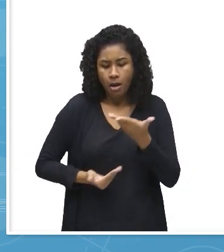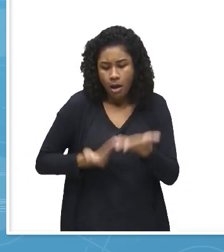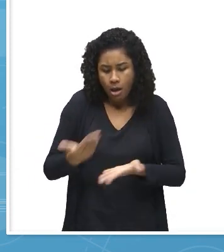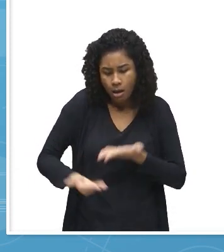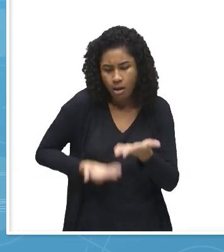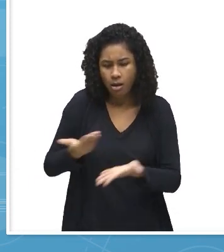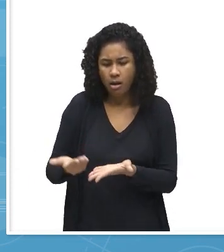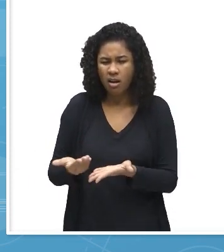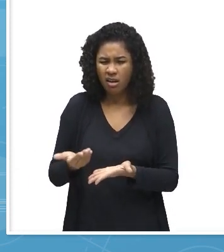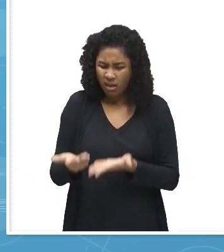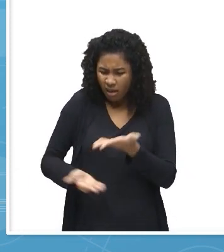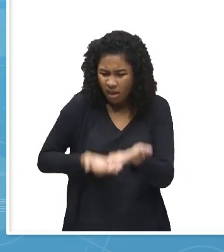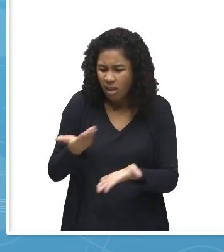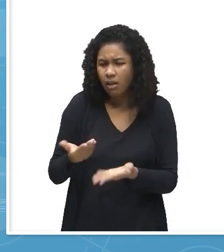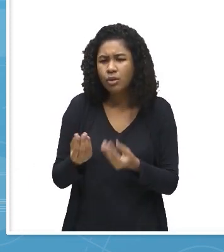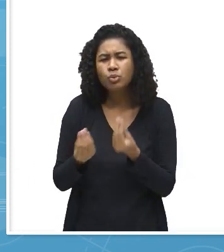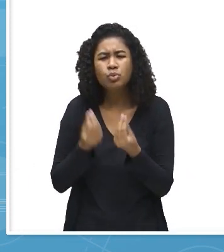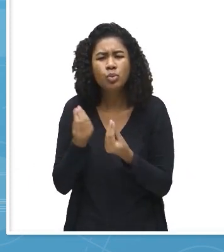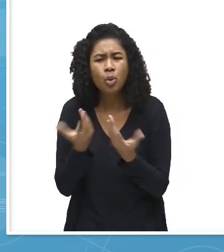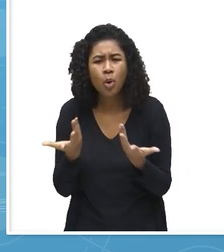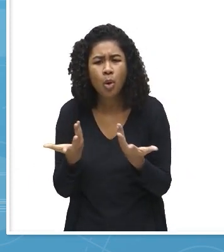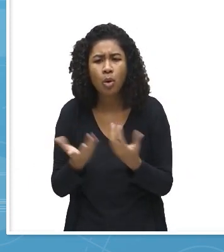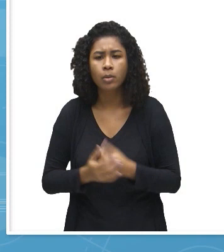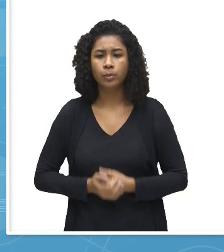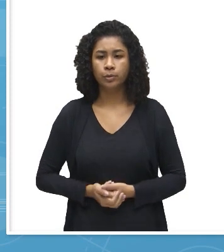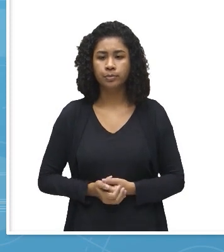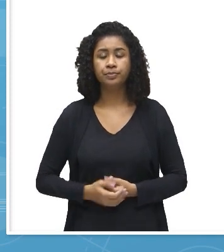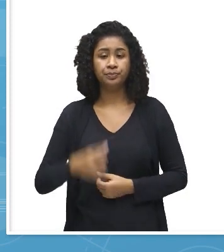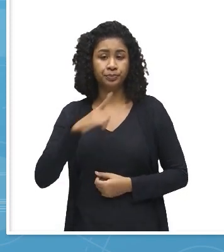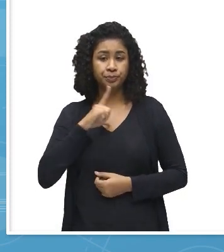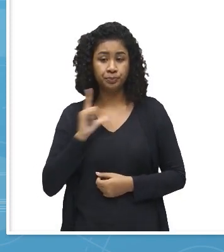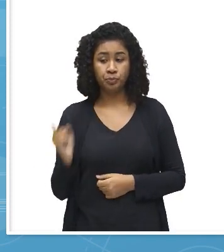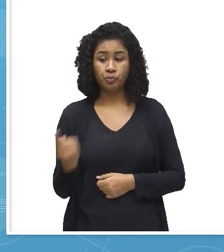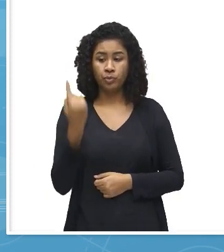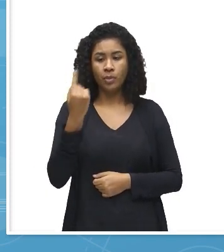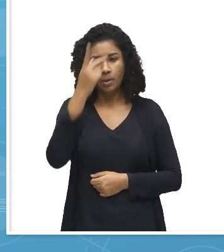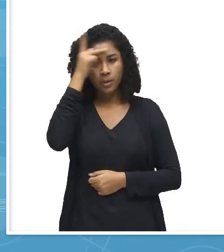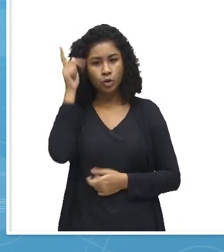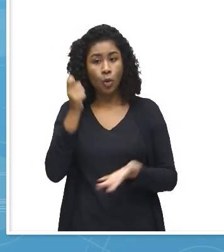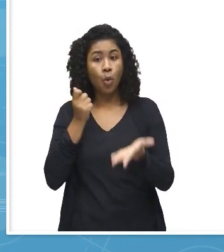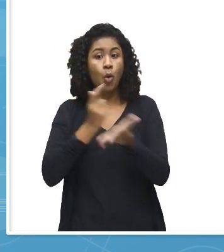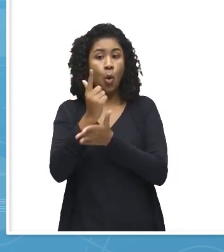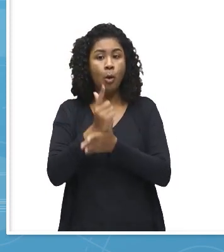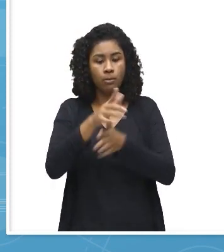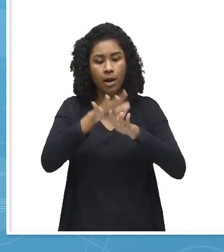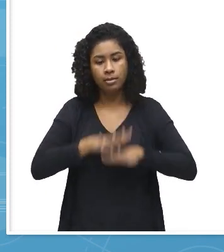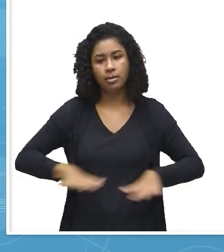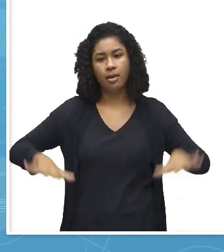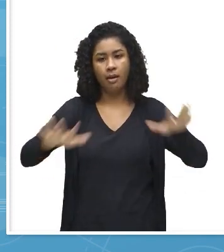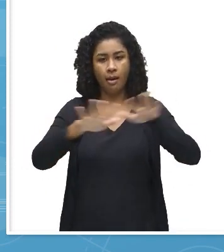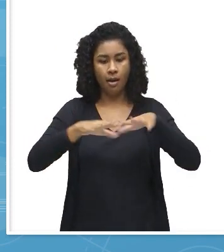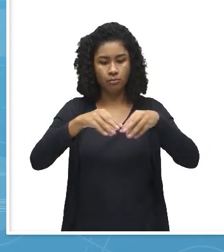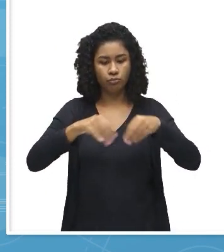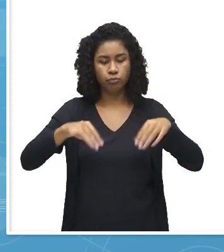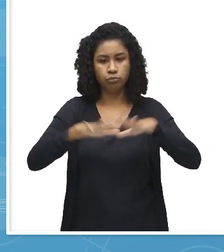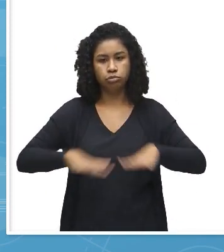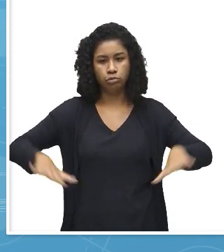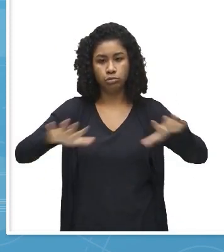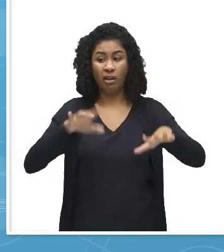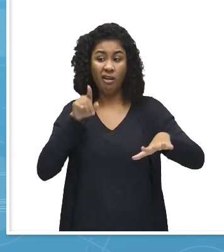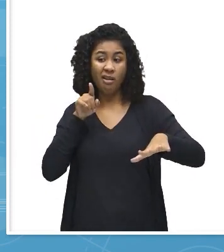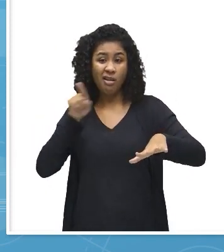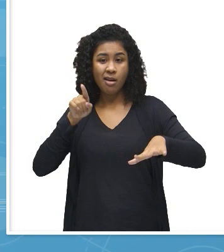professora? Servidão. O dono da terra era o senhor feudal.